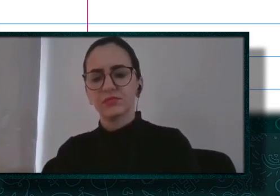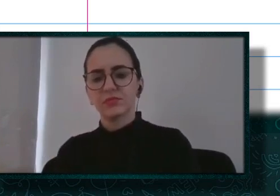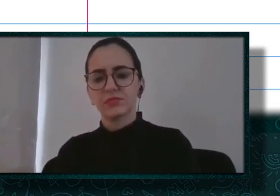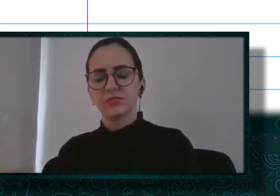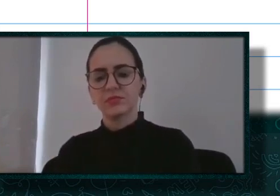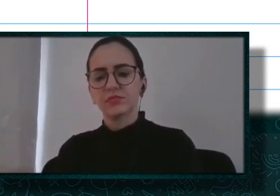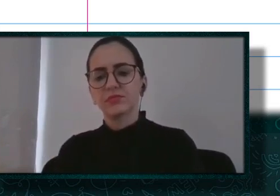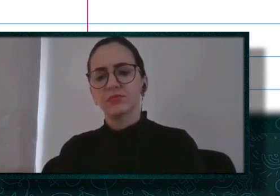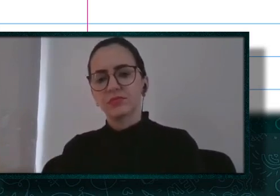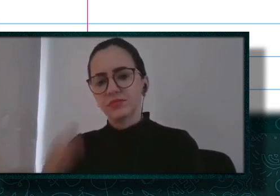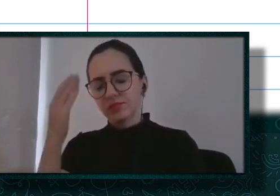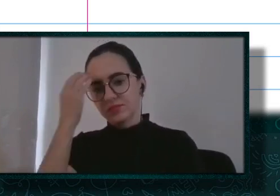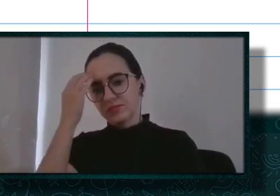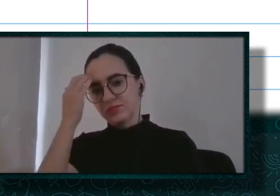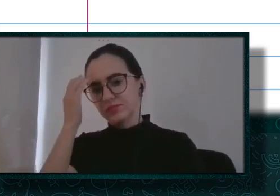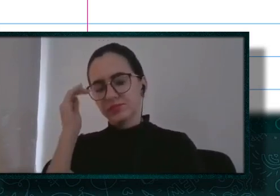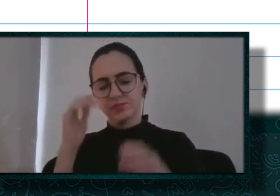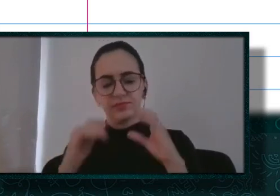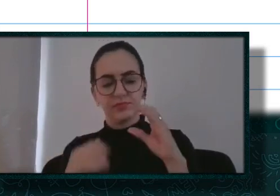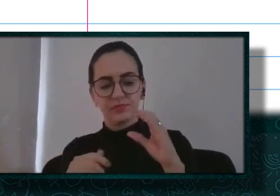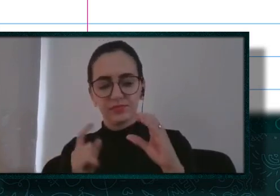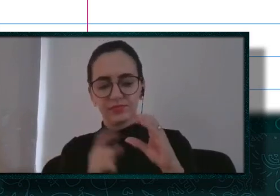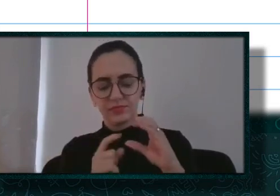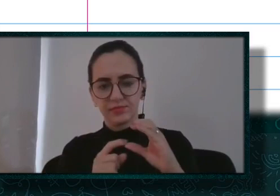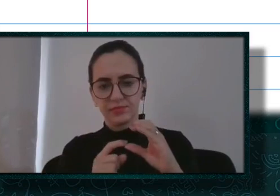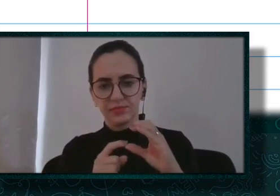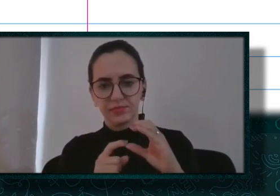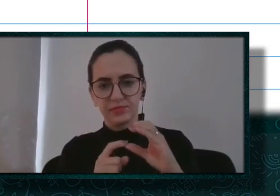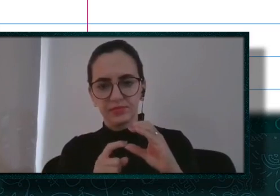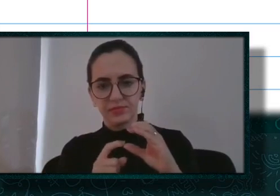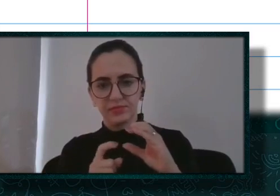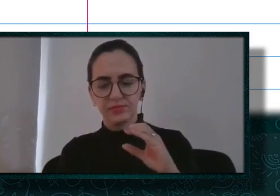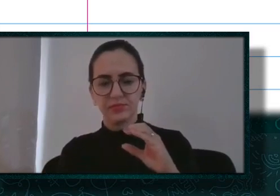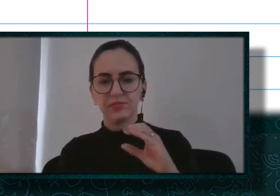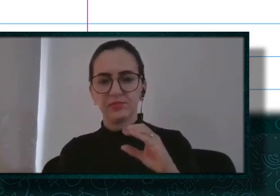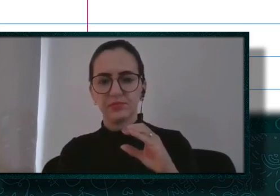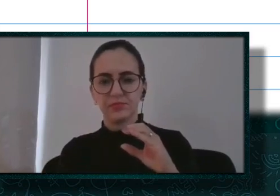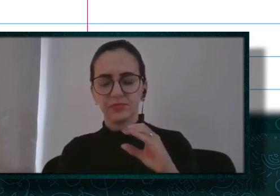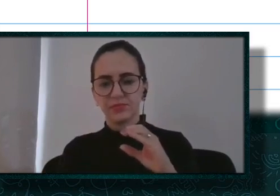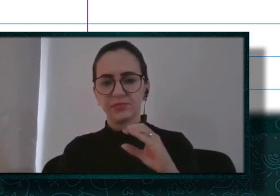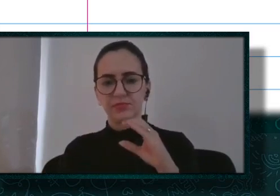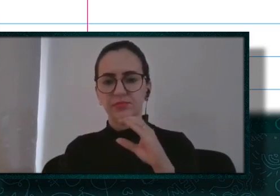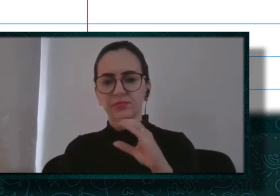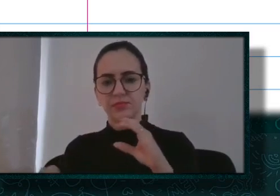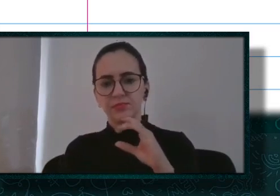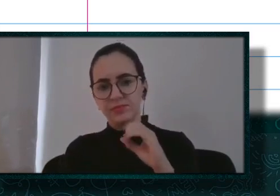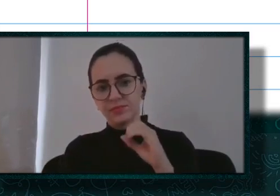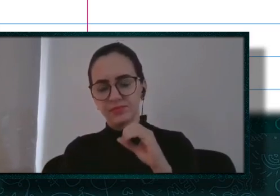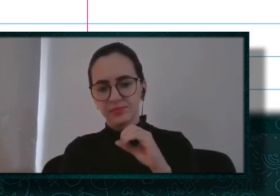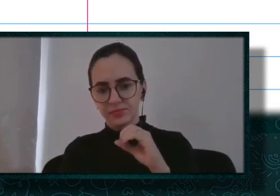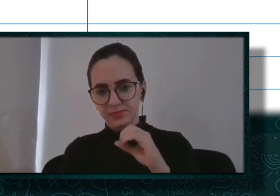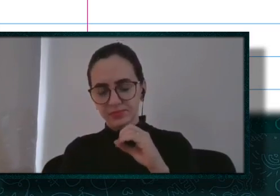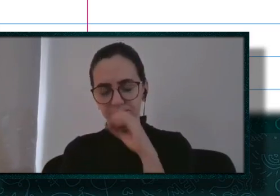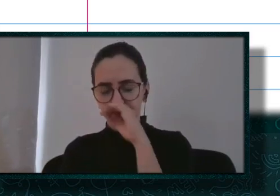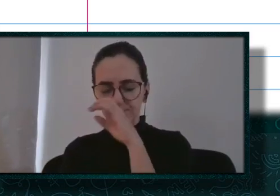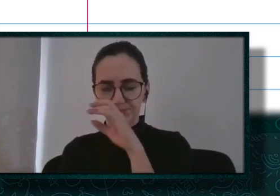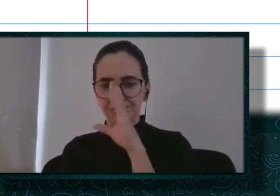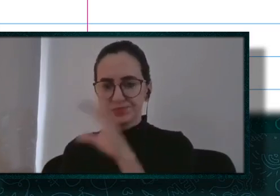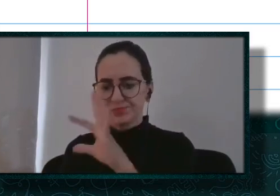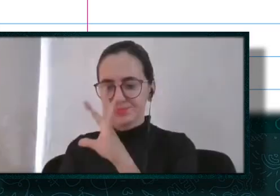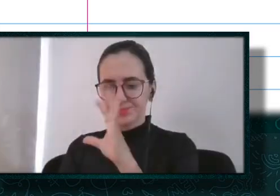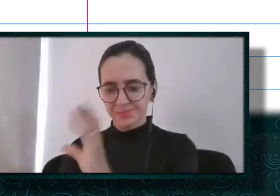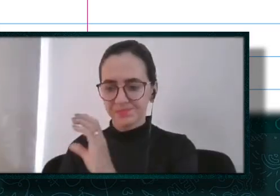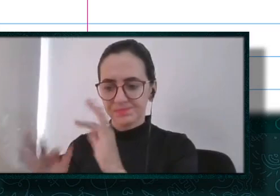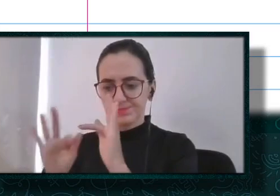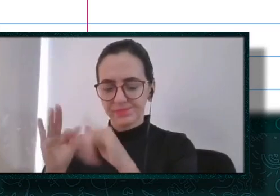saber a concentração, além da concentração desse bichinho aqui, eu vou ter que saber também a concentração do que sobrou de NaOH